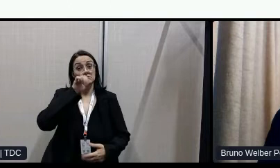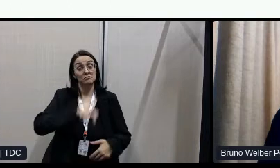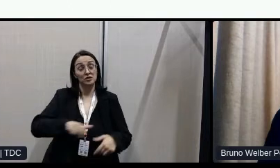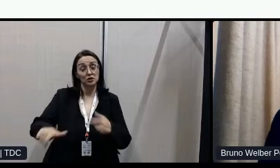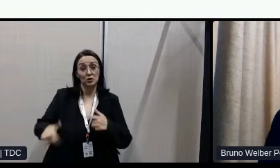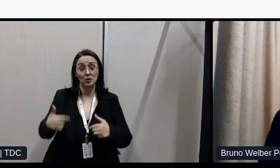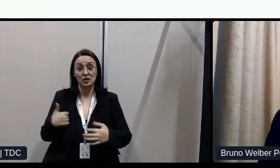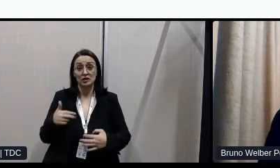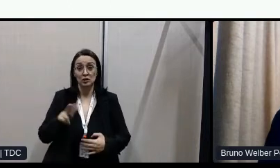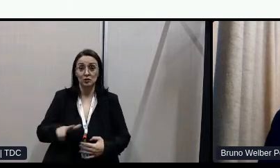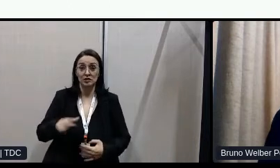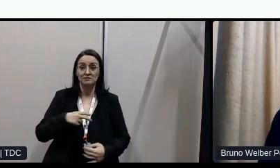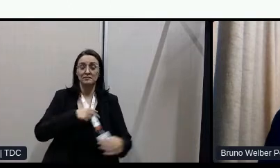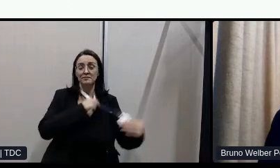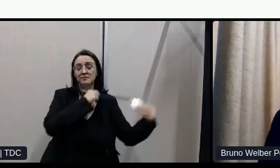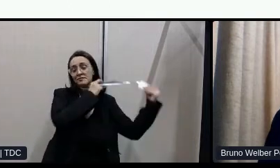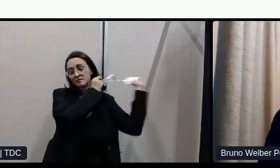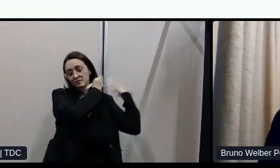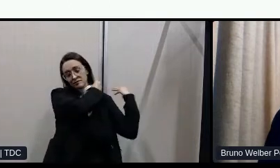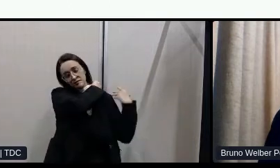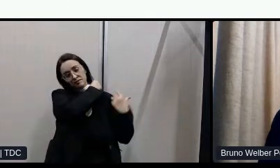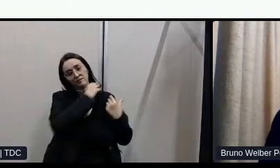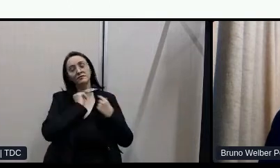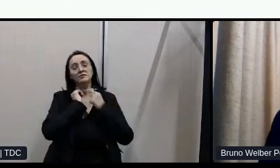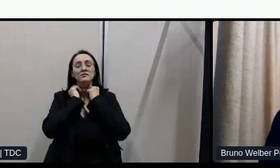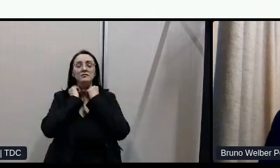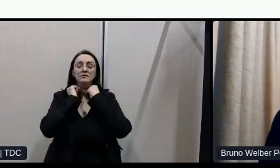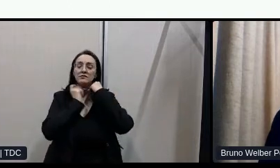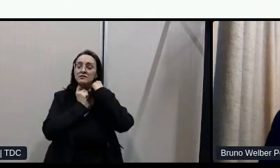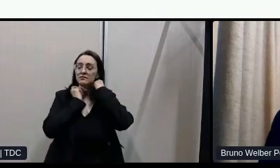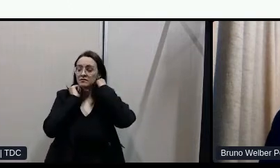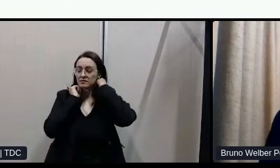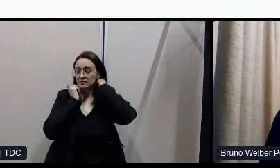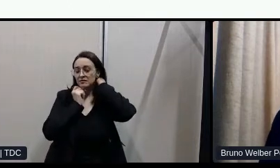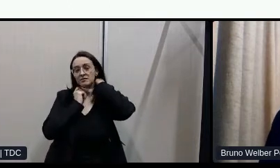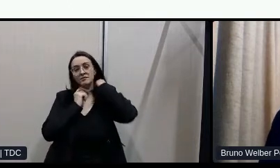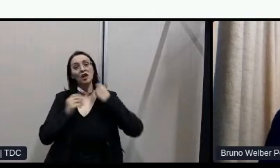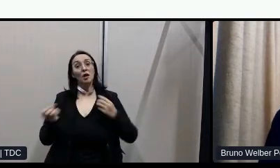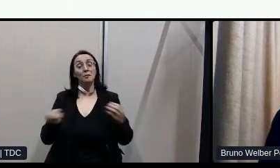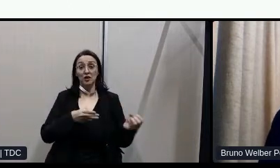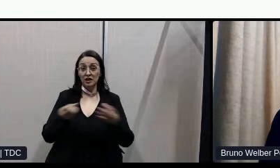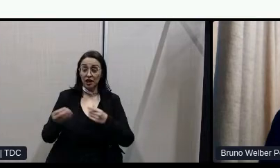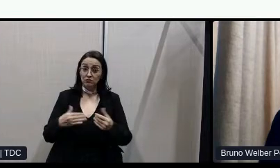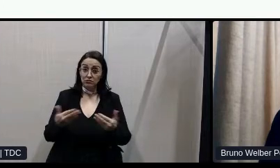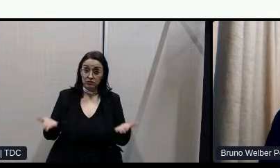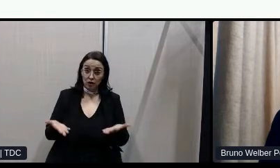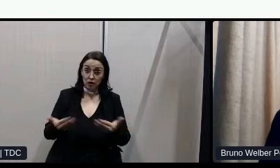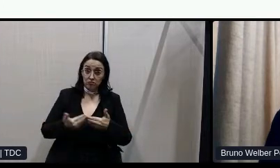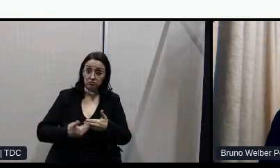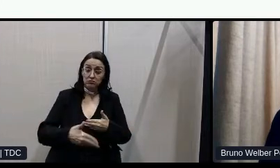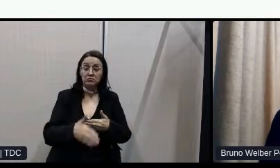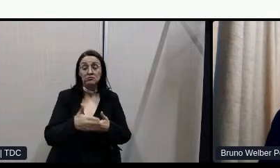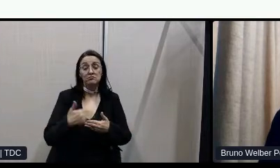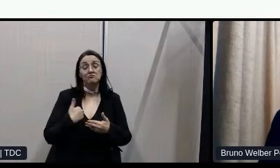Motorola possuem telefones mais modernos, ou seja, com Android mais recente, do que os usuários da Samsung.